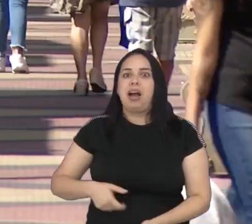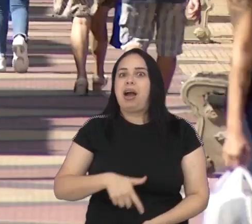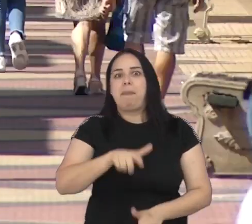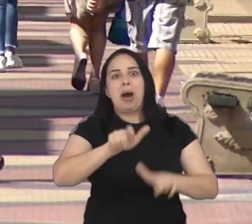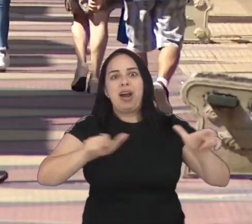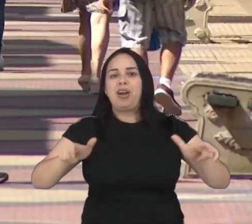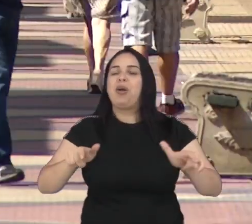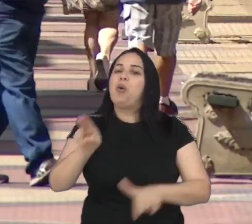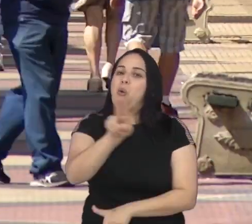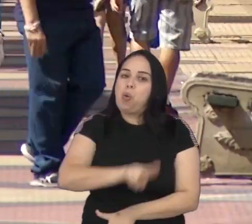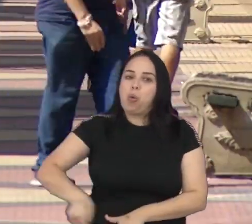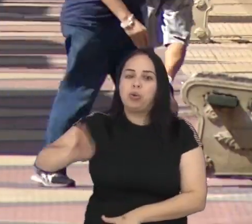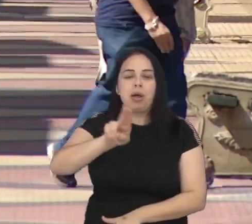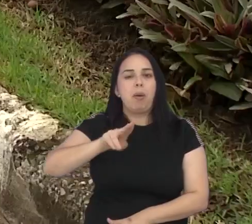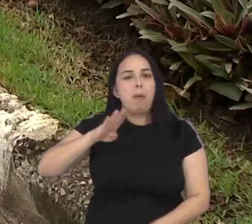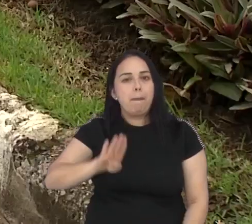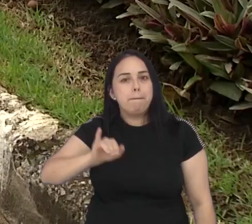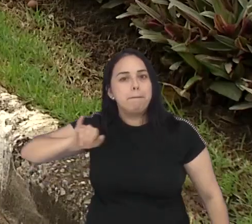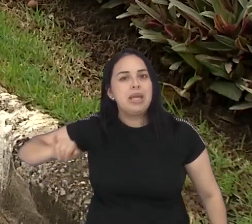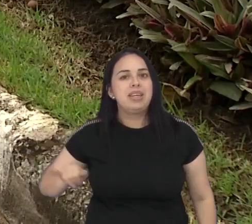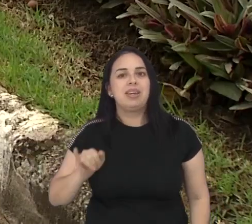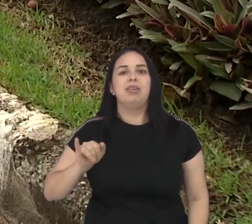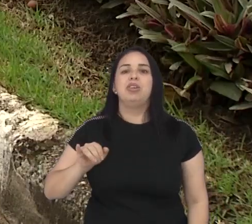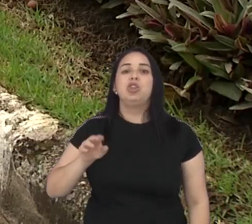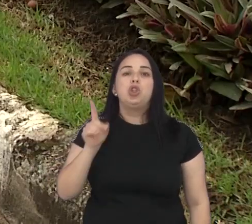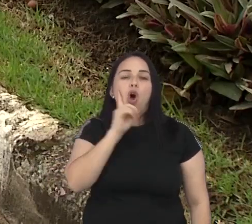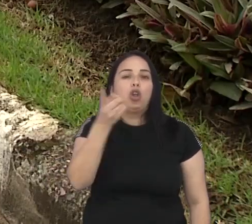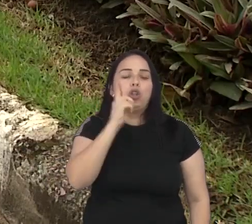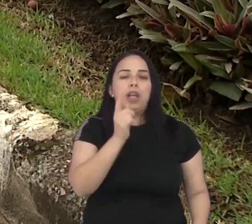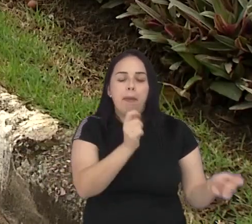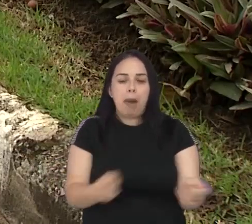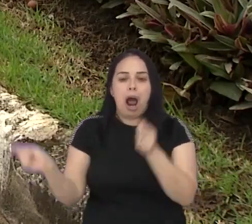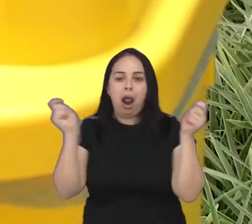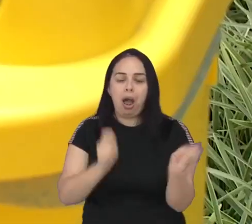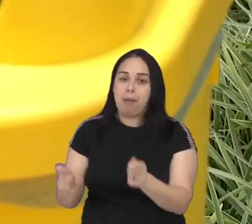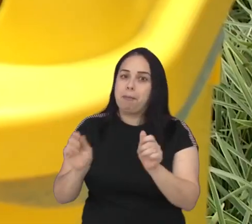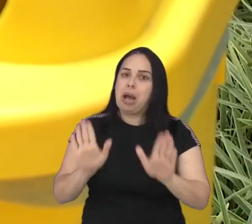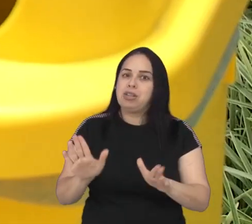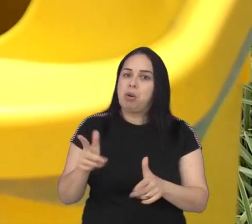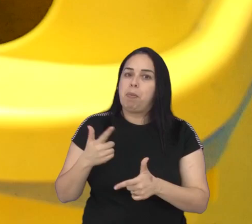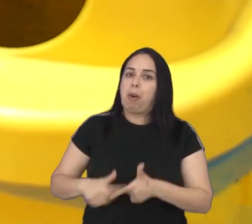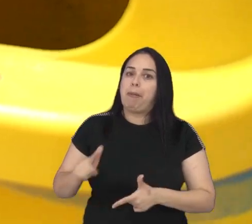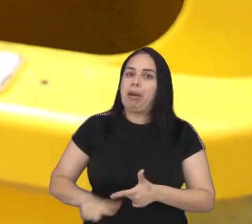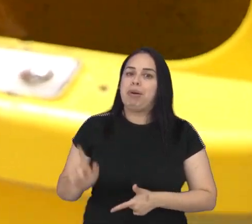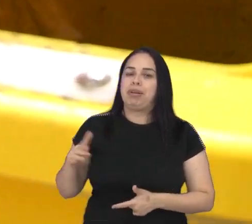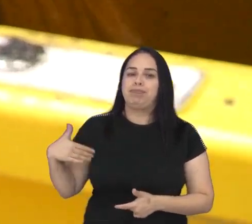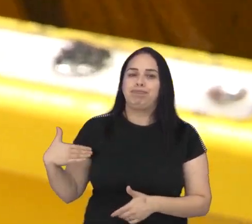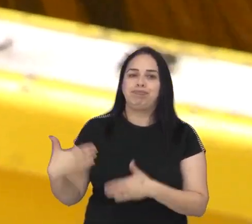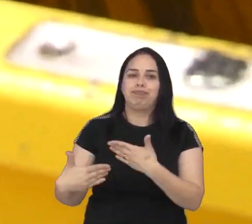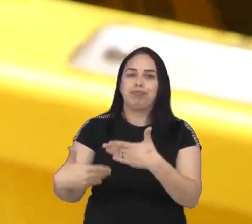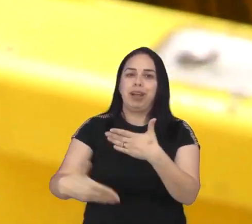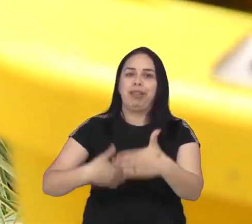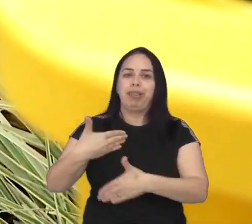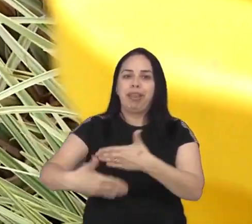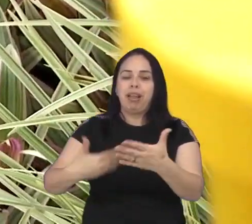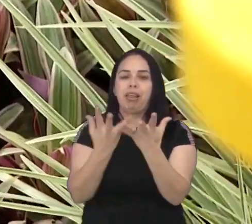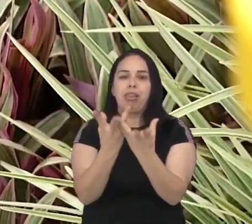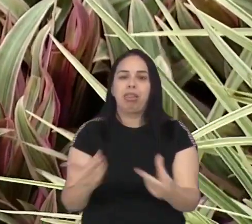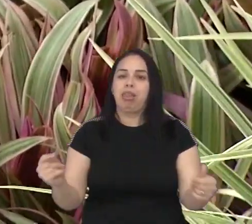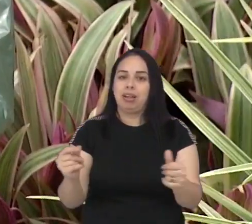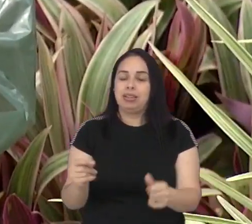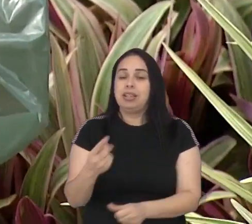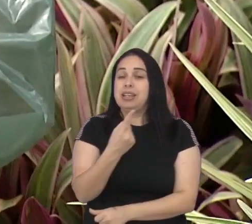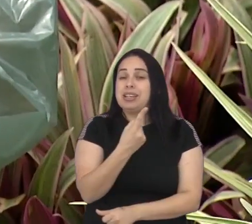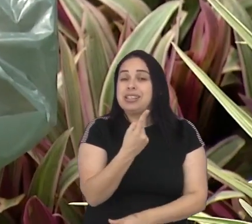produto mais consumido no mundo, mais de 1 bilhão de unidades por dia. O problema é o tempo que elas levam para se decompor